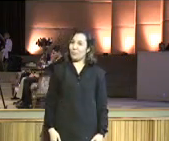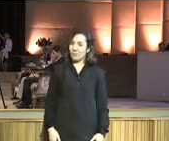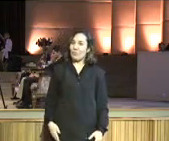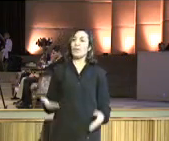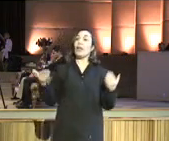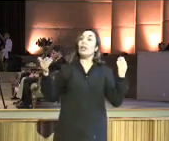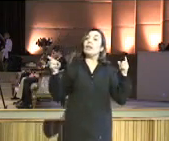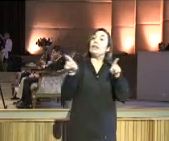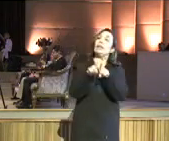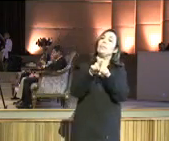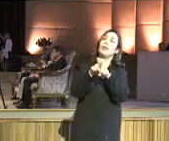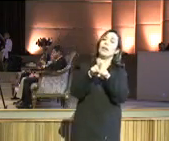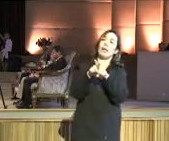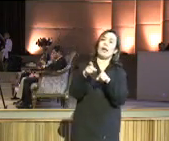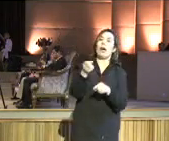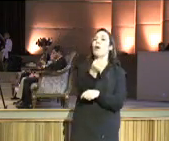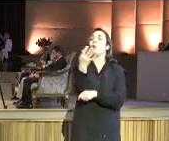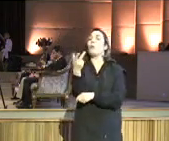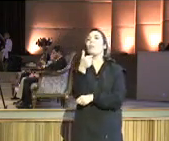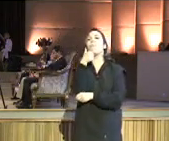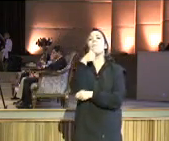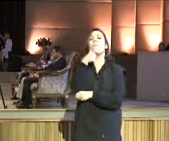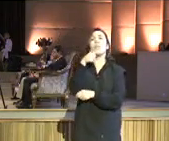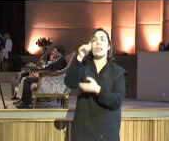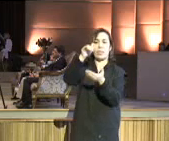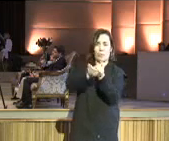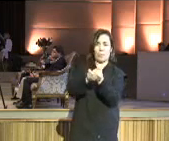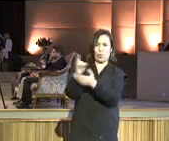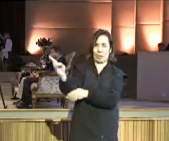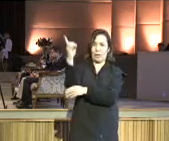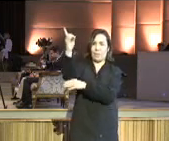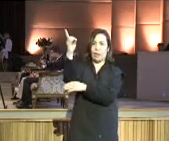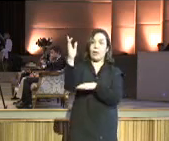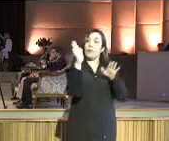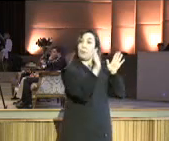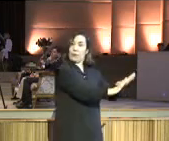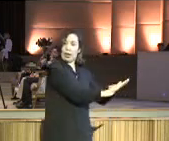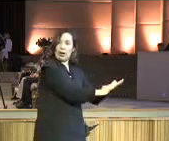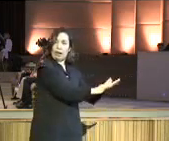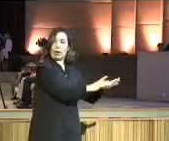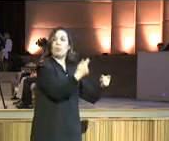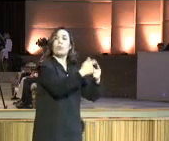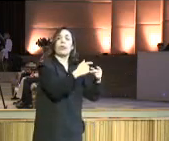que tinham ficado na cidade para tomar conta do palácio.